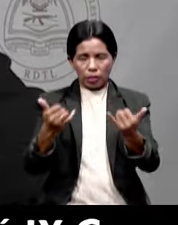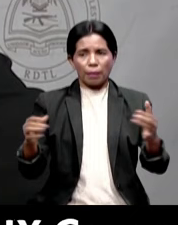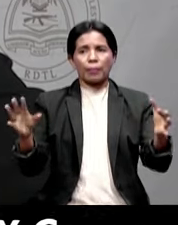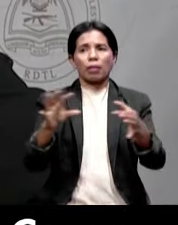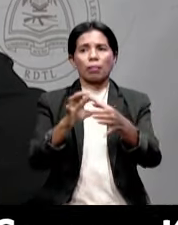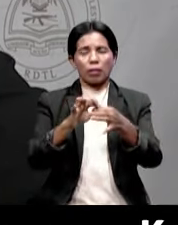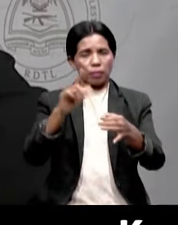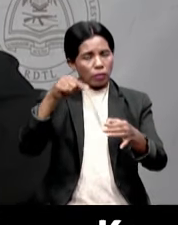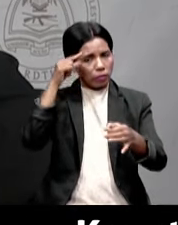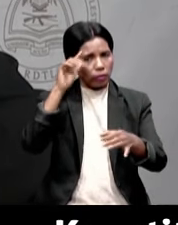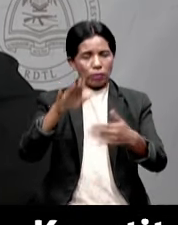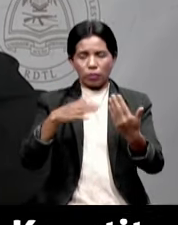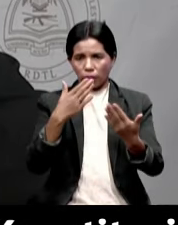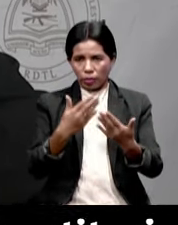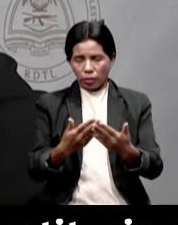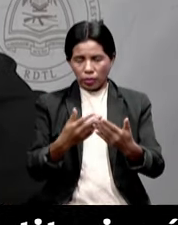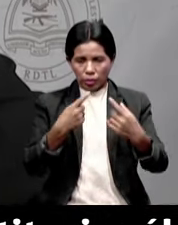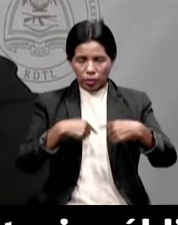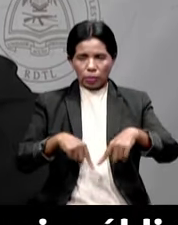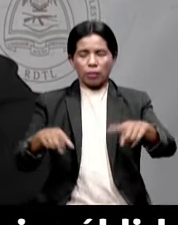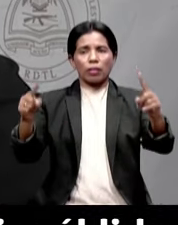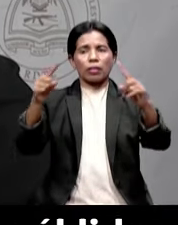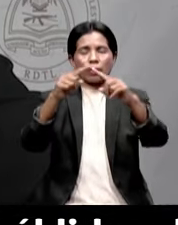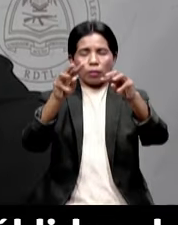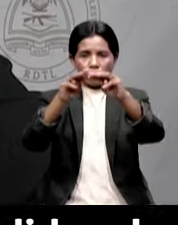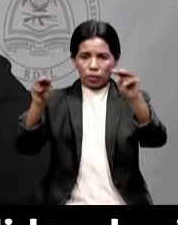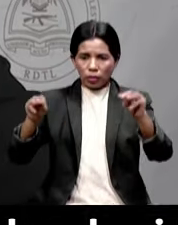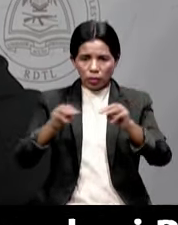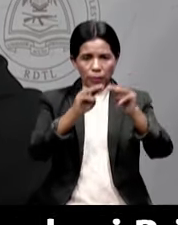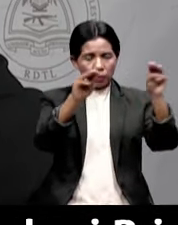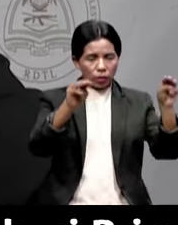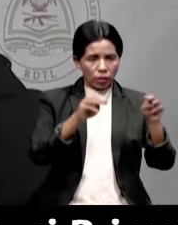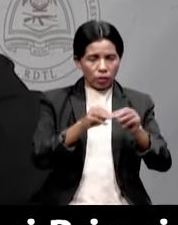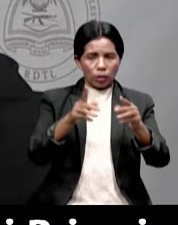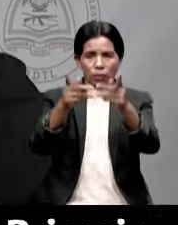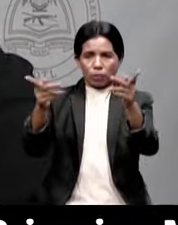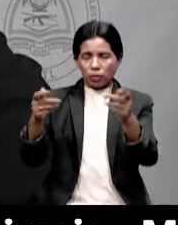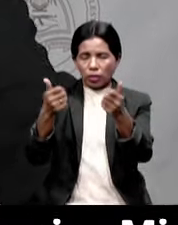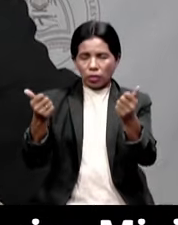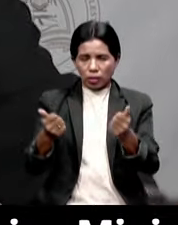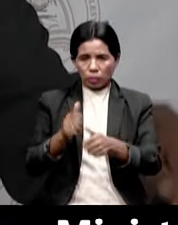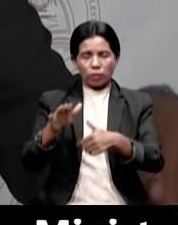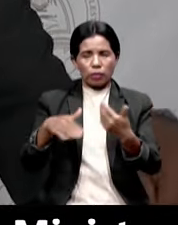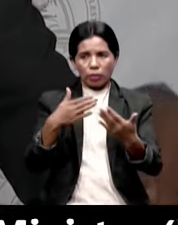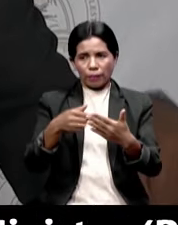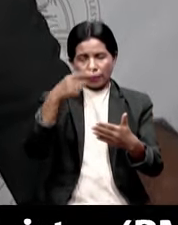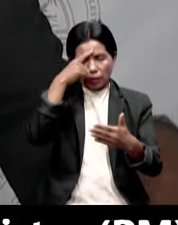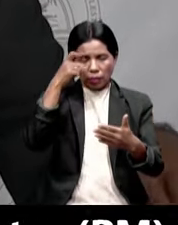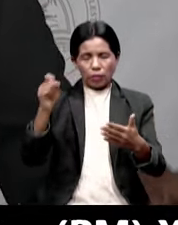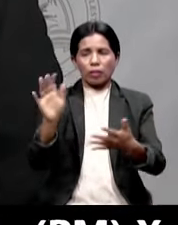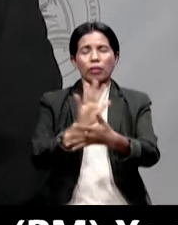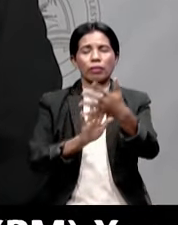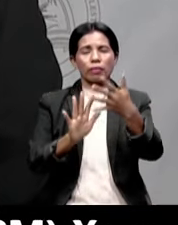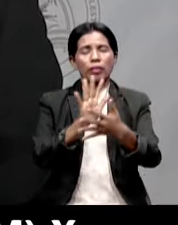do governo Rototo, se bate ao município Rototo, no postos administrativos Rototo. Também é festa,